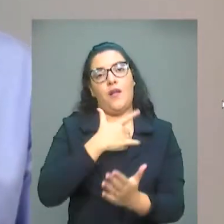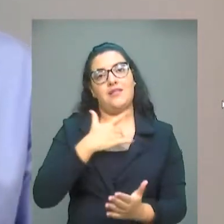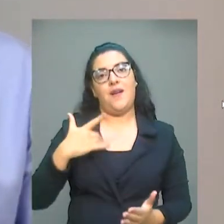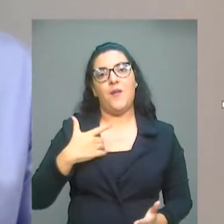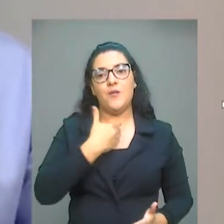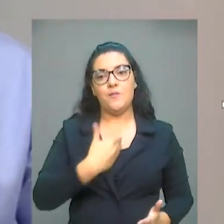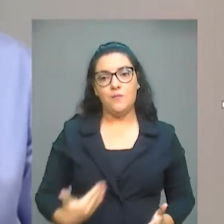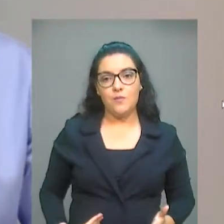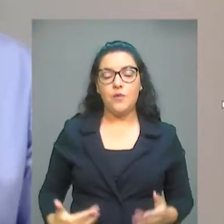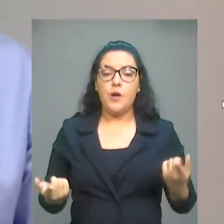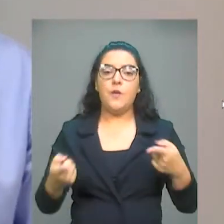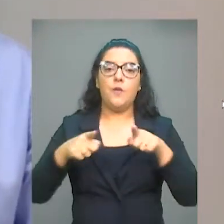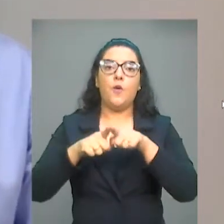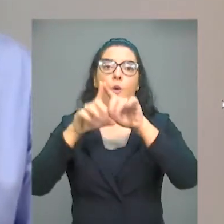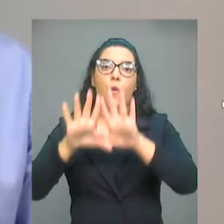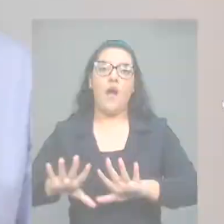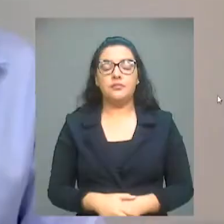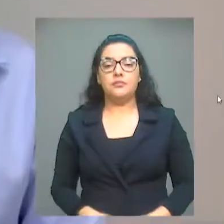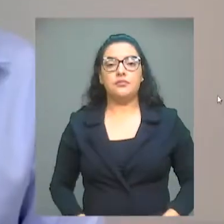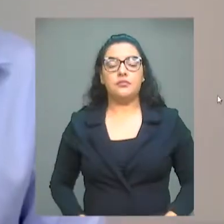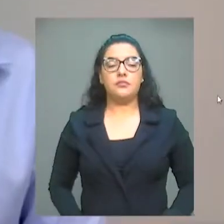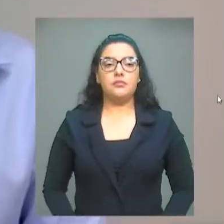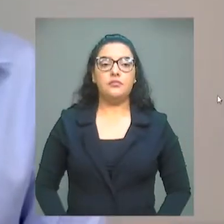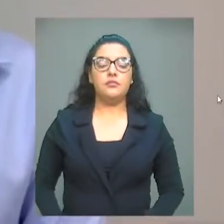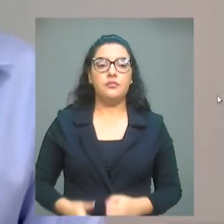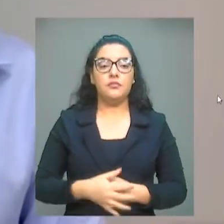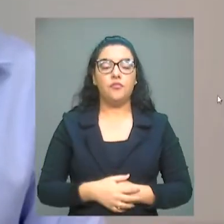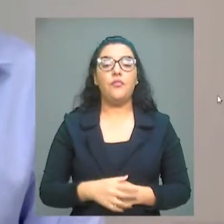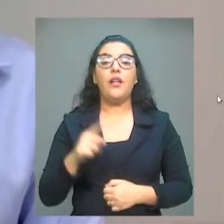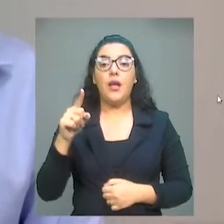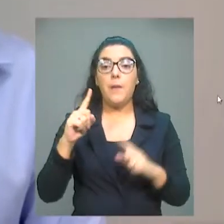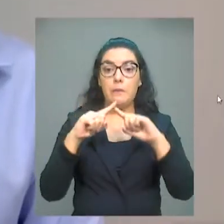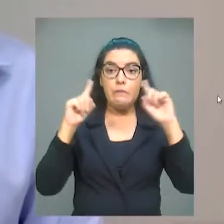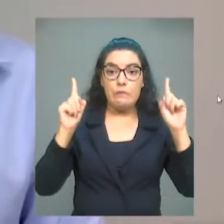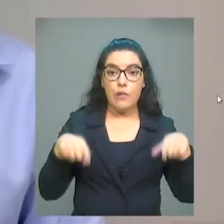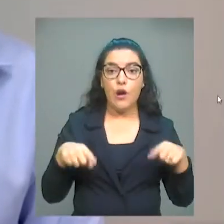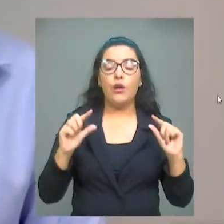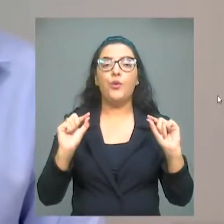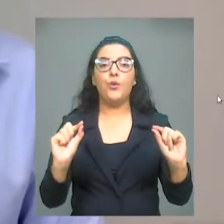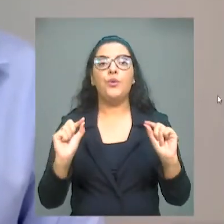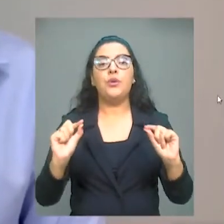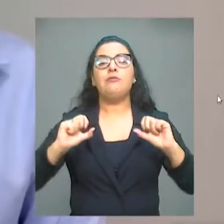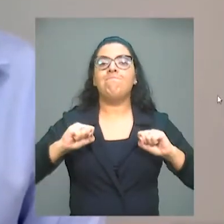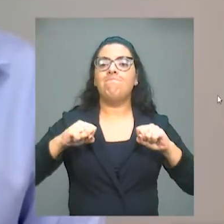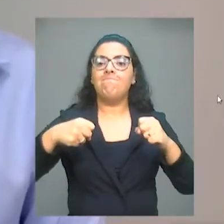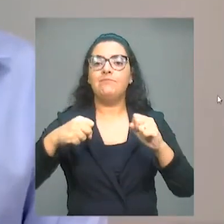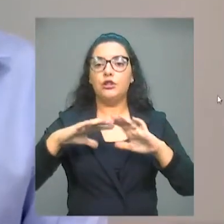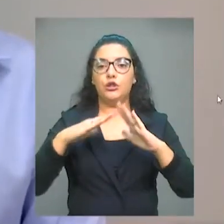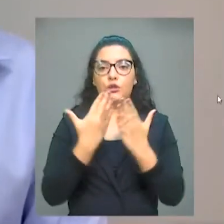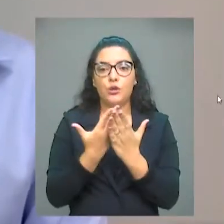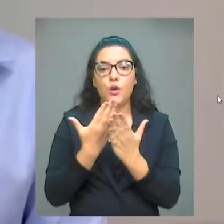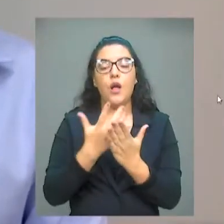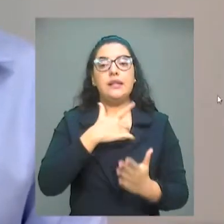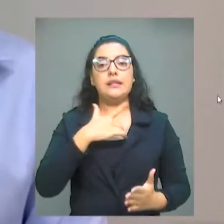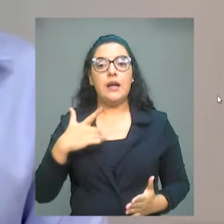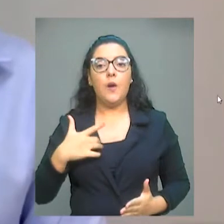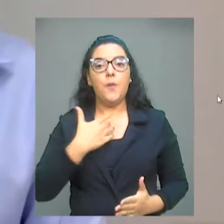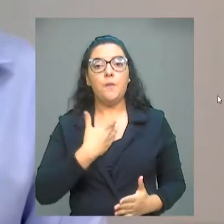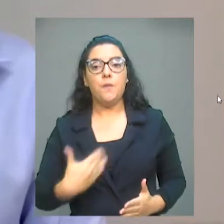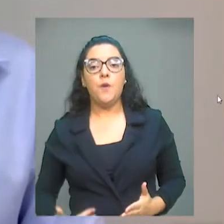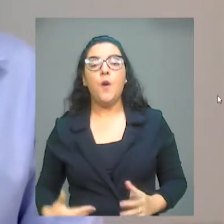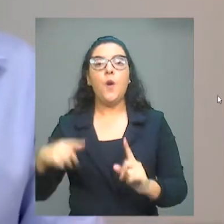como a UFC e a Unifor. Essa mensagem fortalece ainda mais a Escola de Saúde Pública com o objetivo